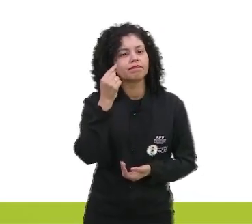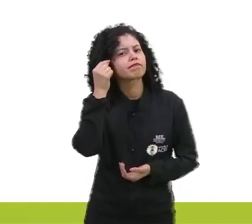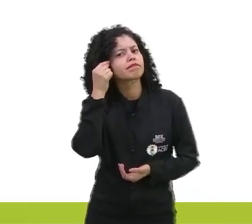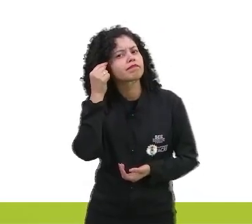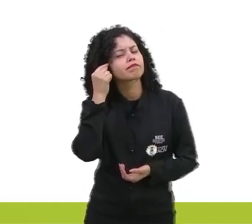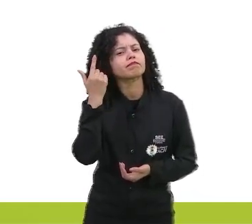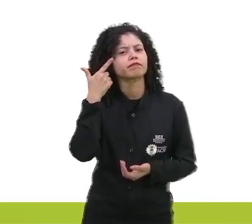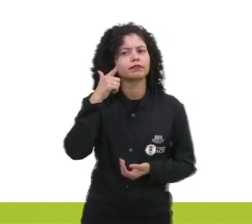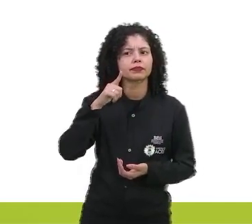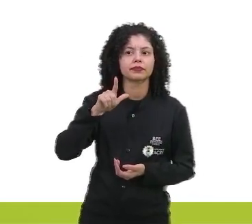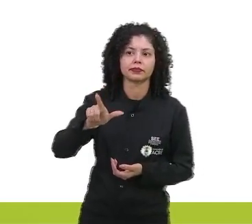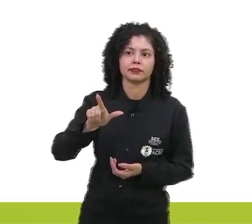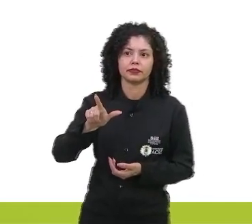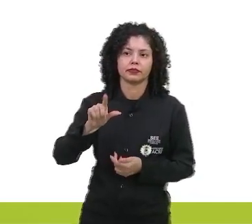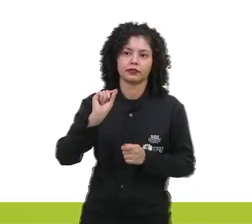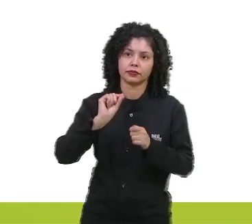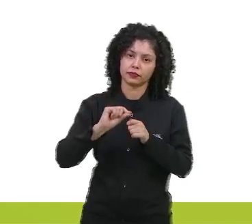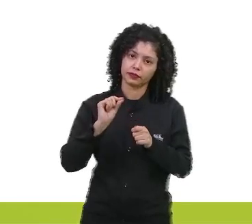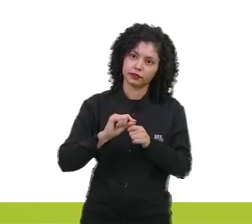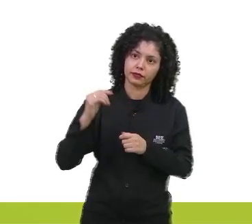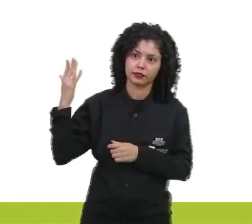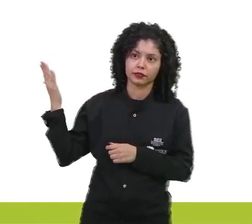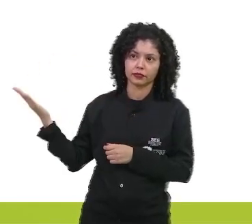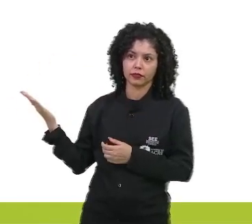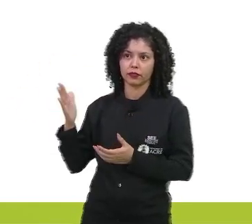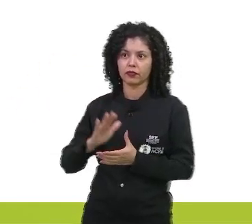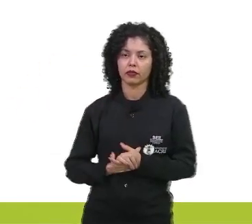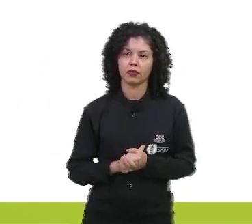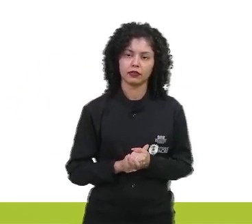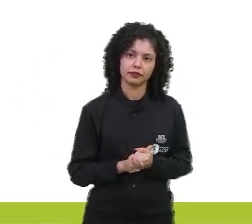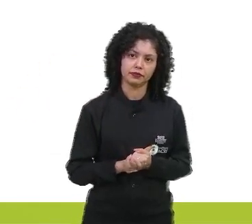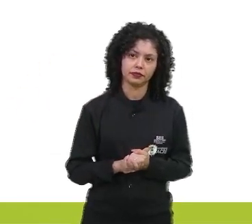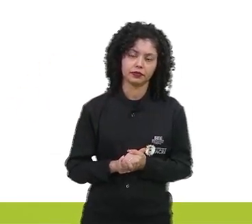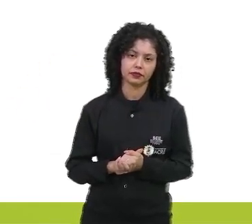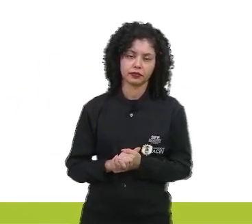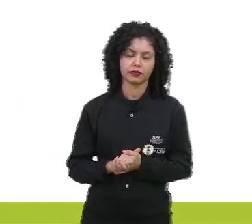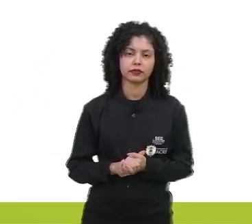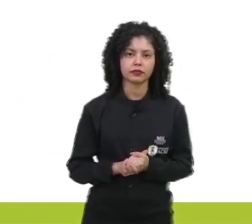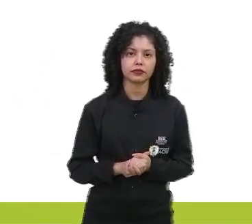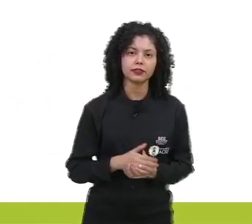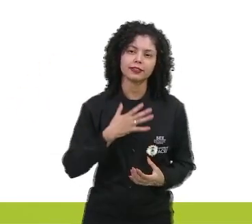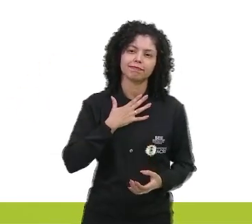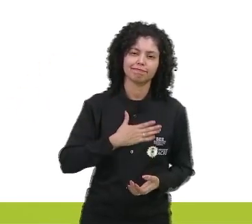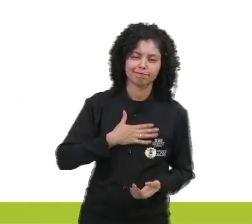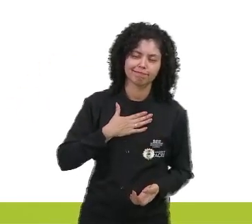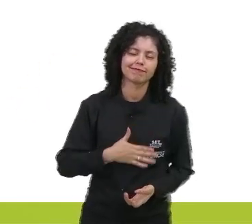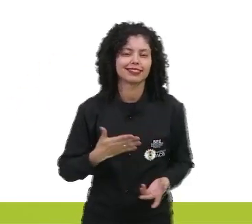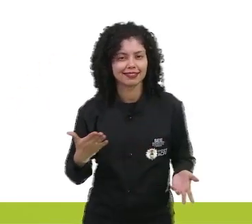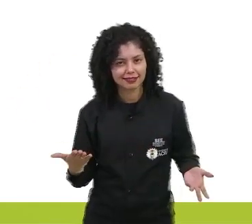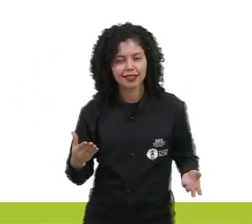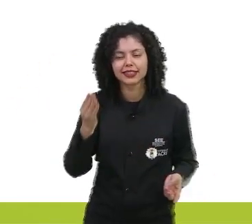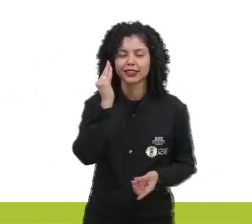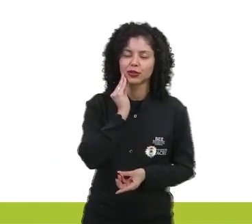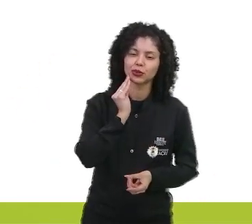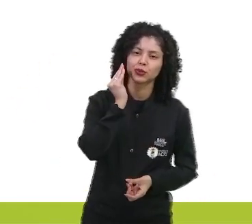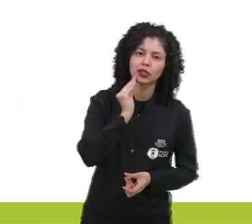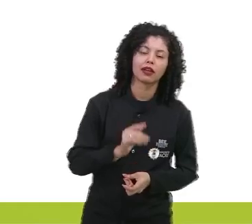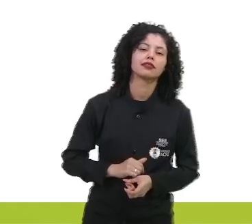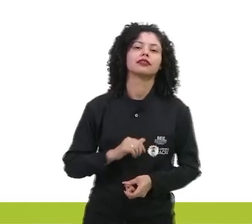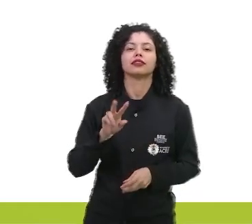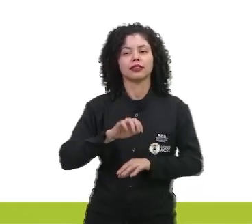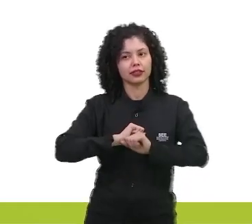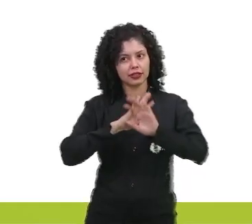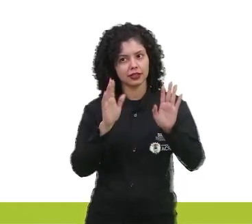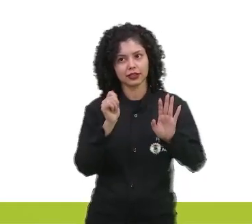ele conseguiu esse feito, né? E ele ficou muito agraciado por conta das tentativas.